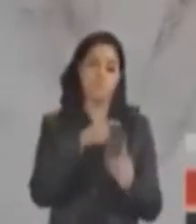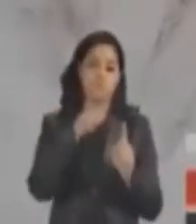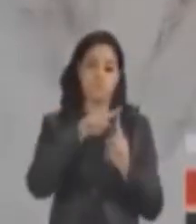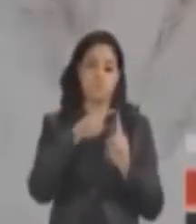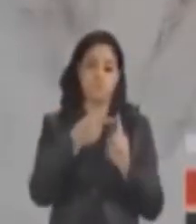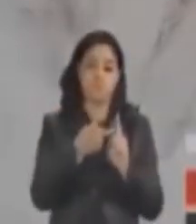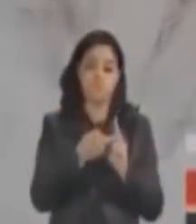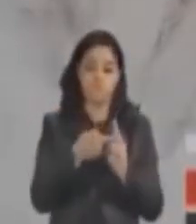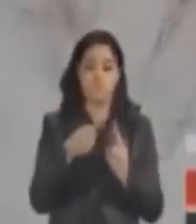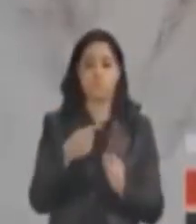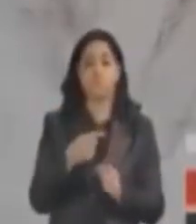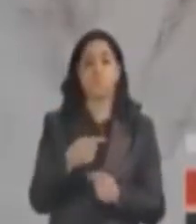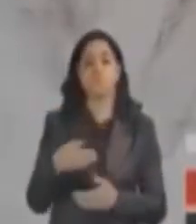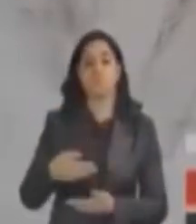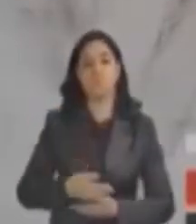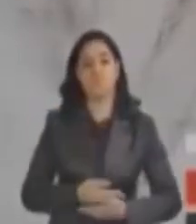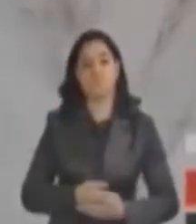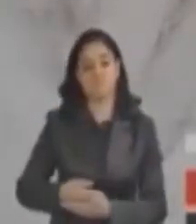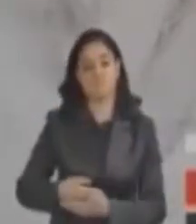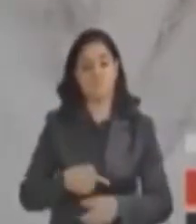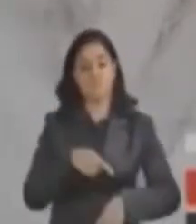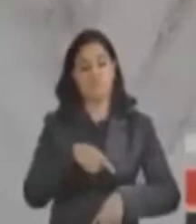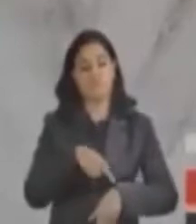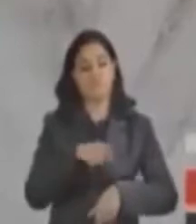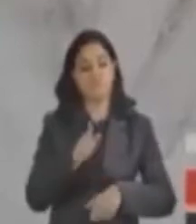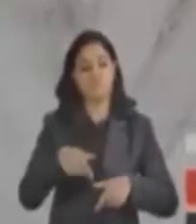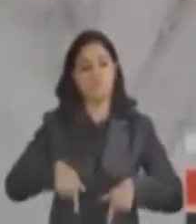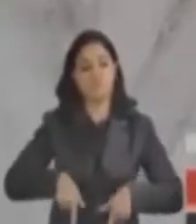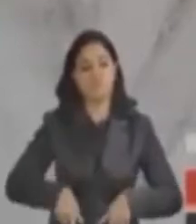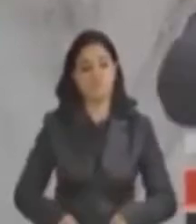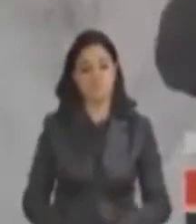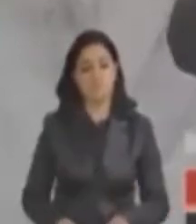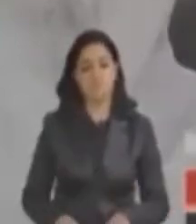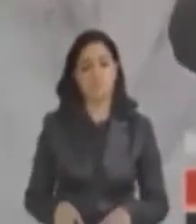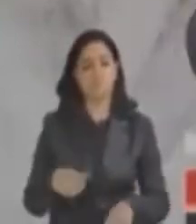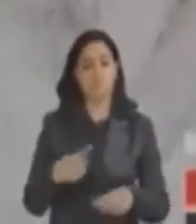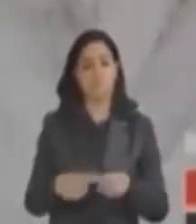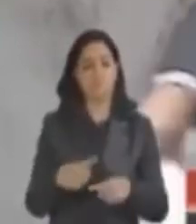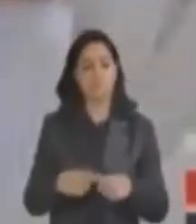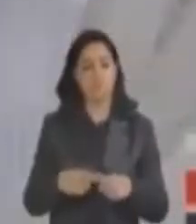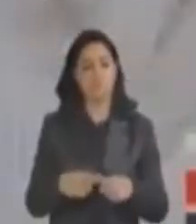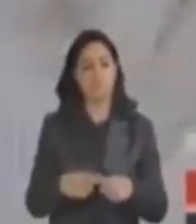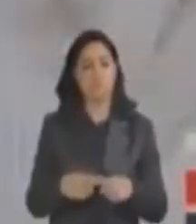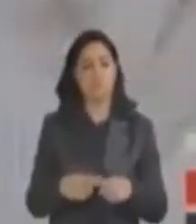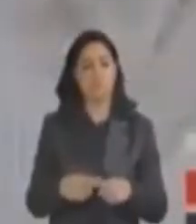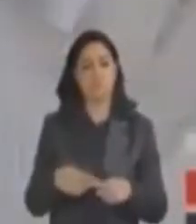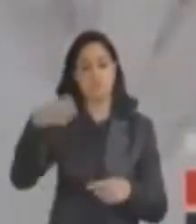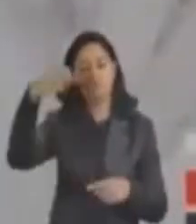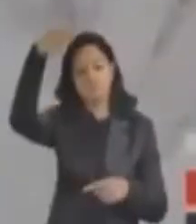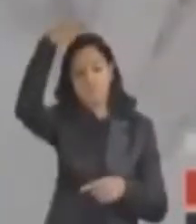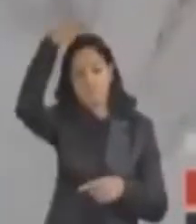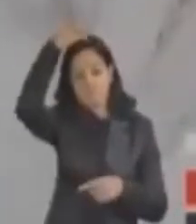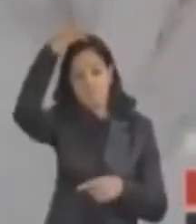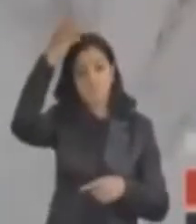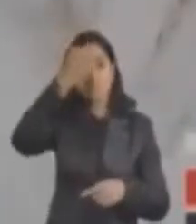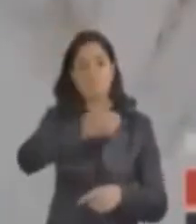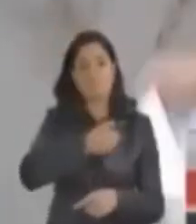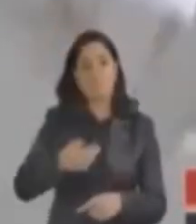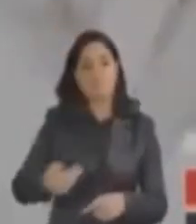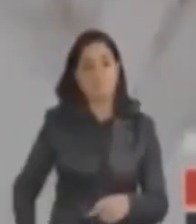e tá na conta de quem está na contra os governantes aqui no estado de são paulo e está na conta de todos nós